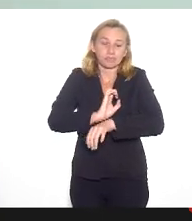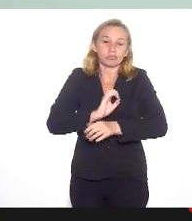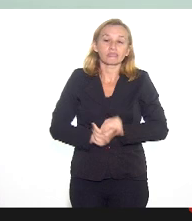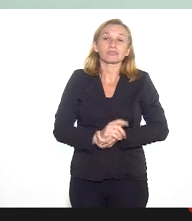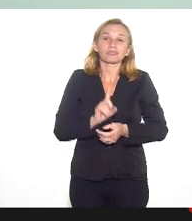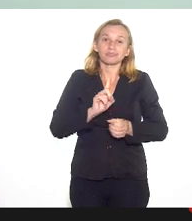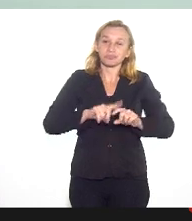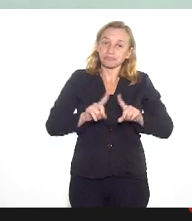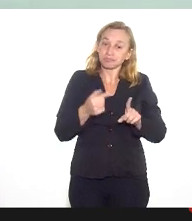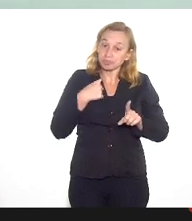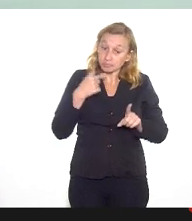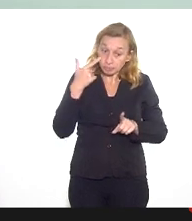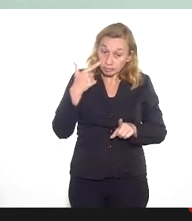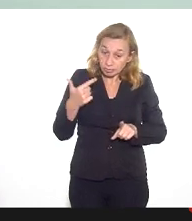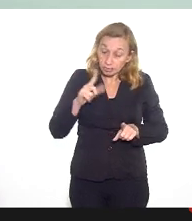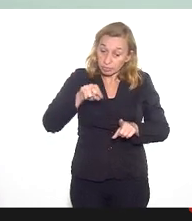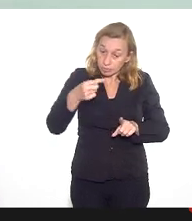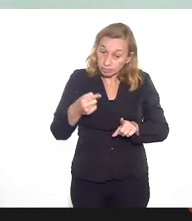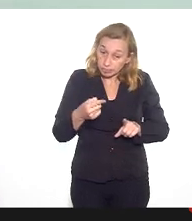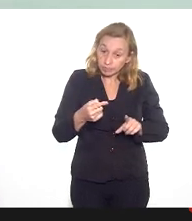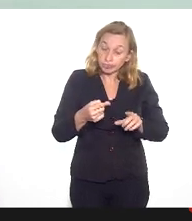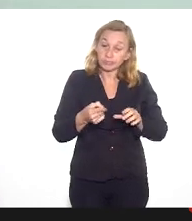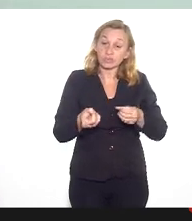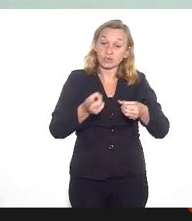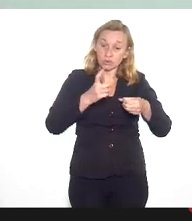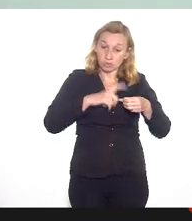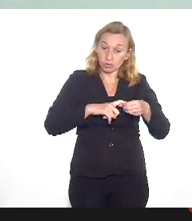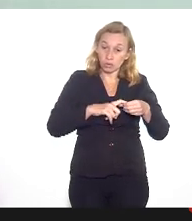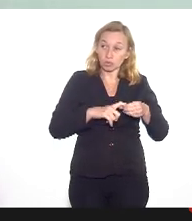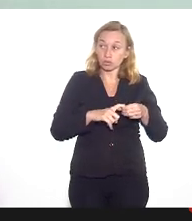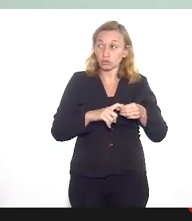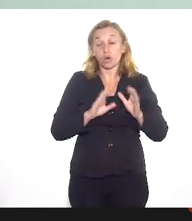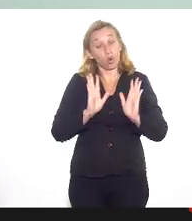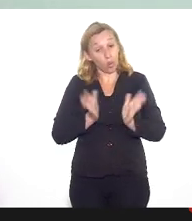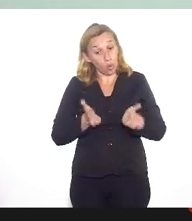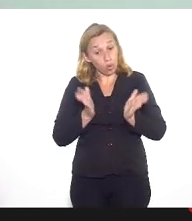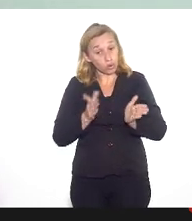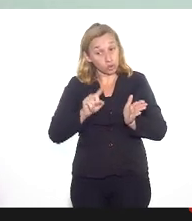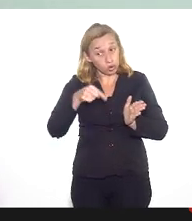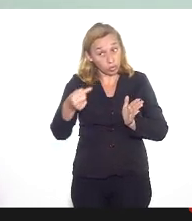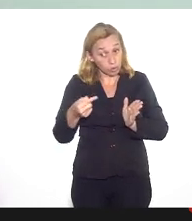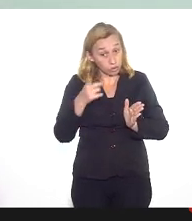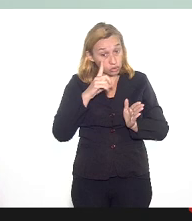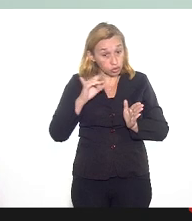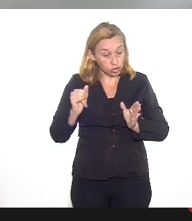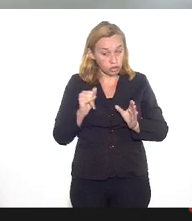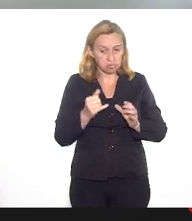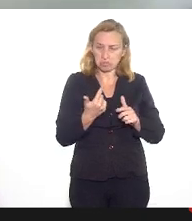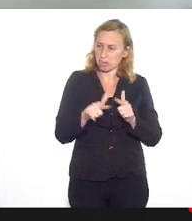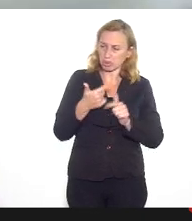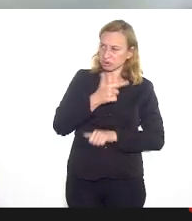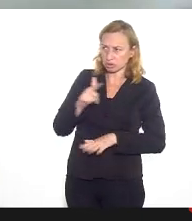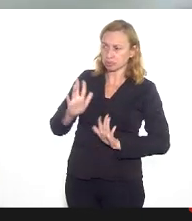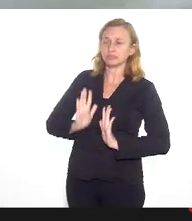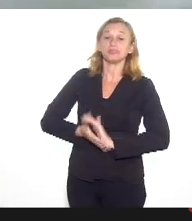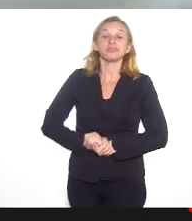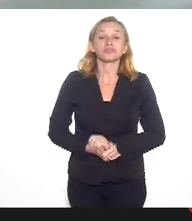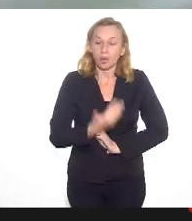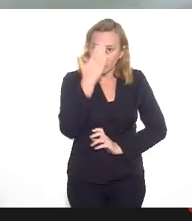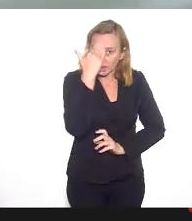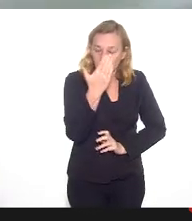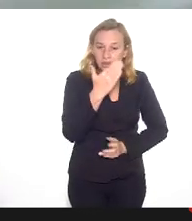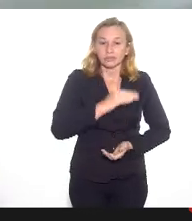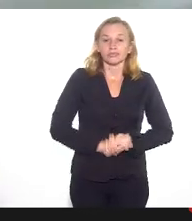e retorno aí ao deputado, inclusive, de repente, até na sessão de hoje ou posteriormente, por escrito. Sem problema. Eu